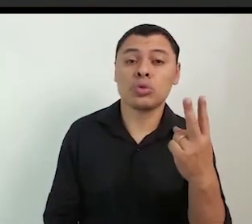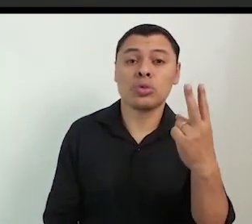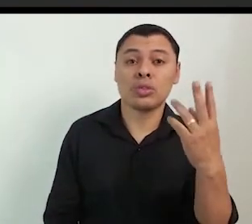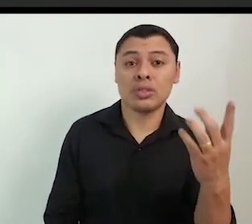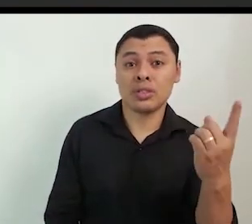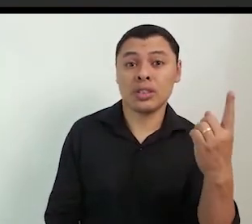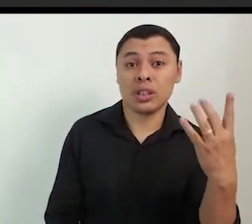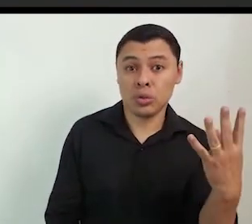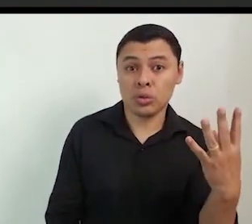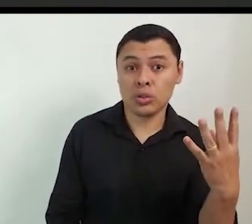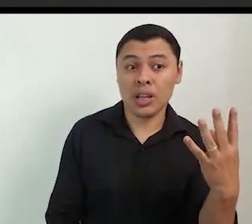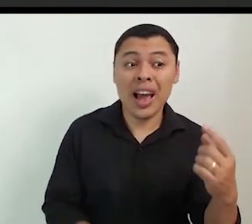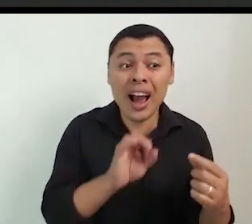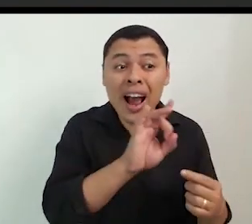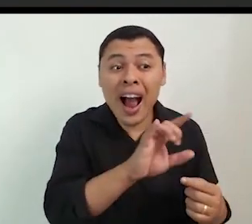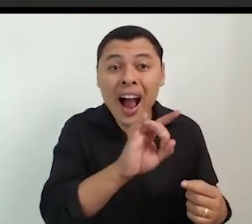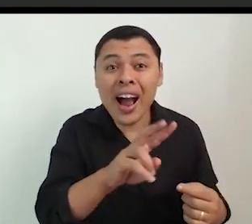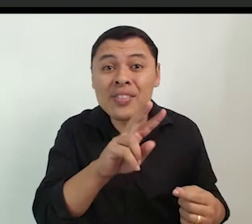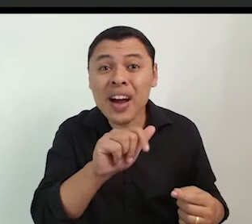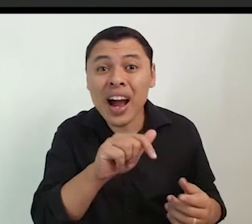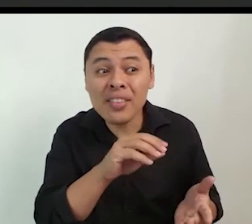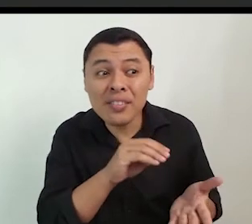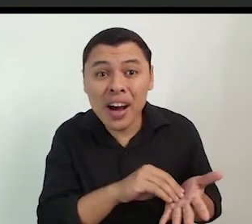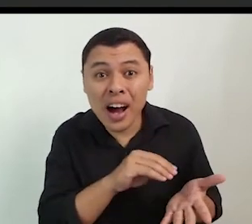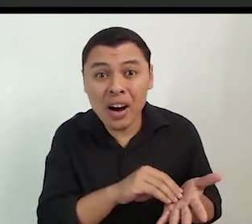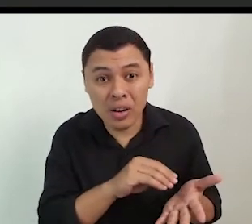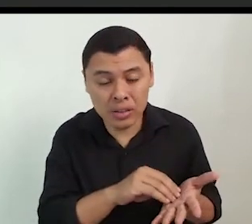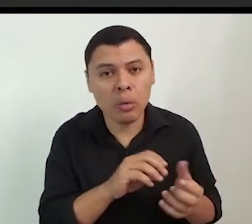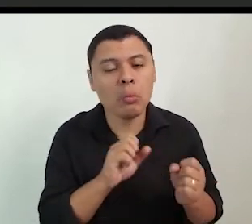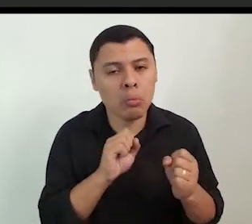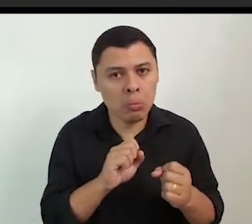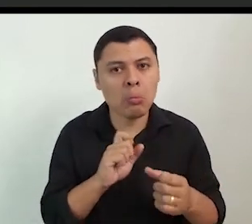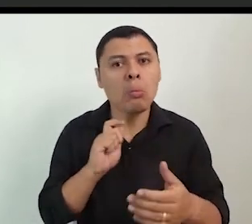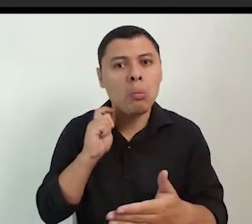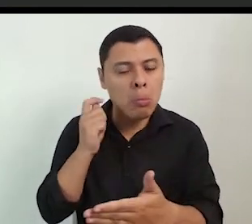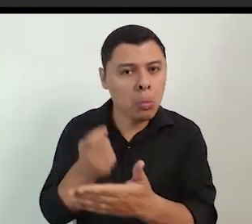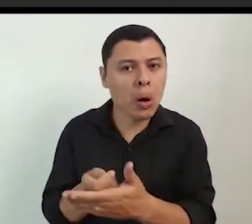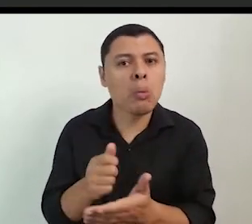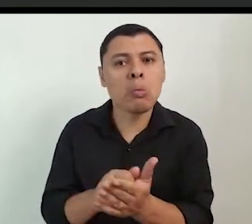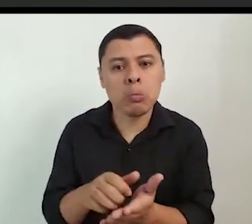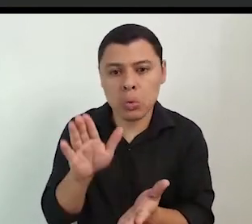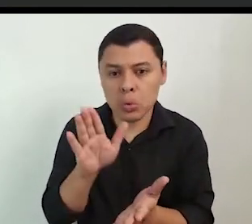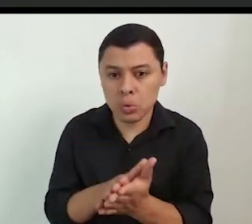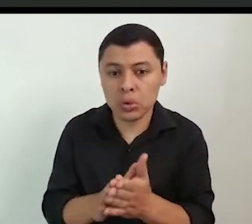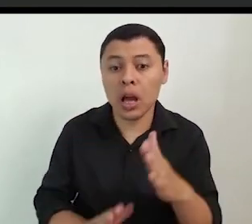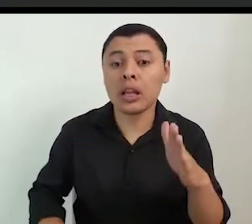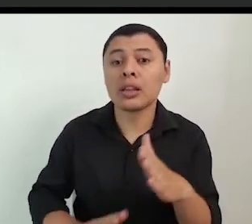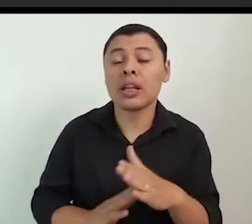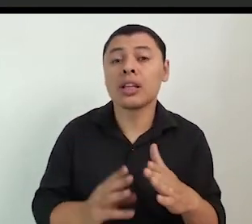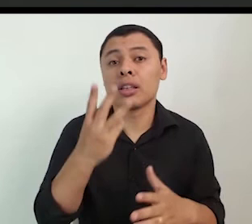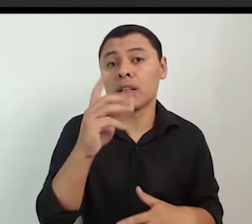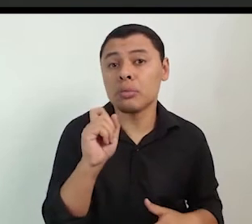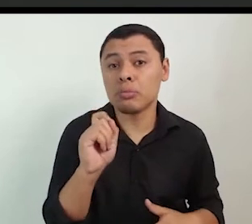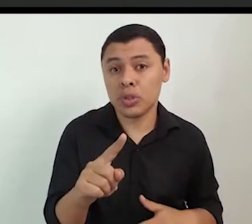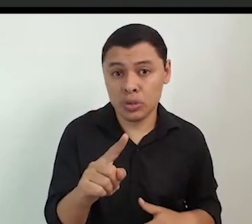vaga irregular. Então, não é uma pequena multa, pode haver um ajuste ou outro, pode haver um tempo de ajuste